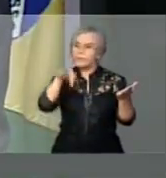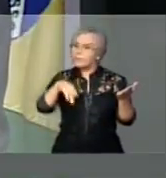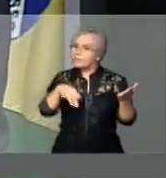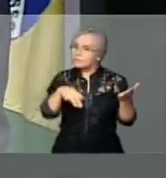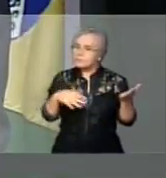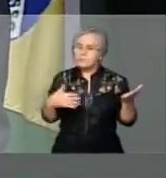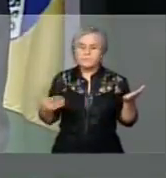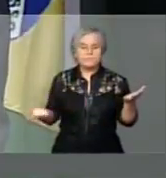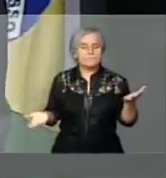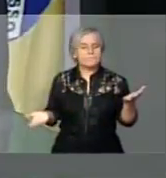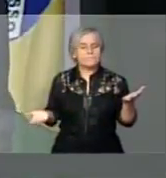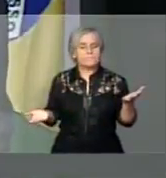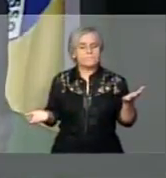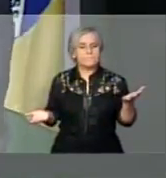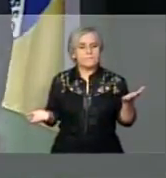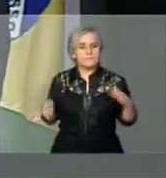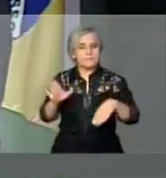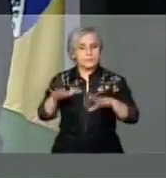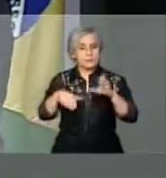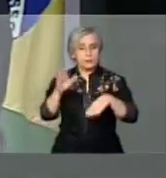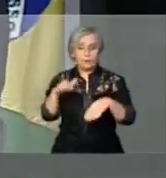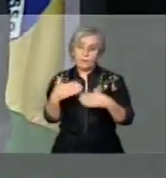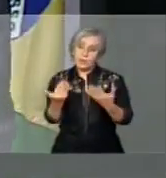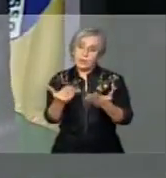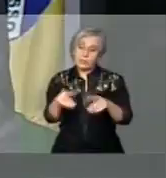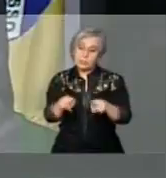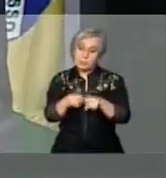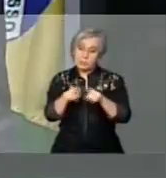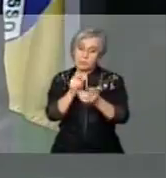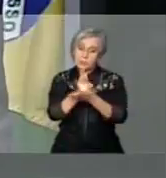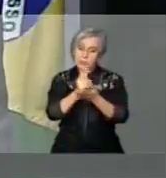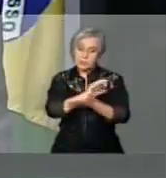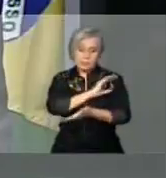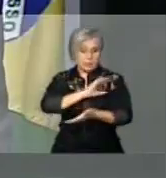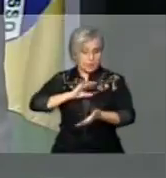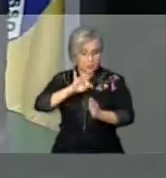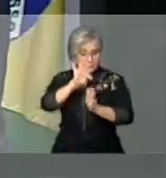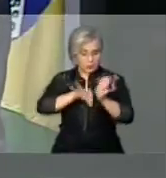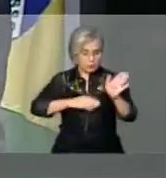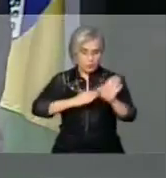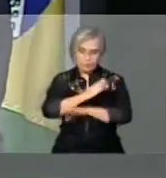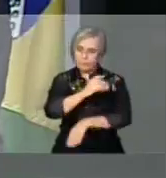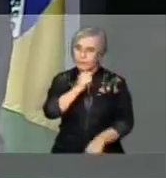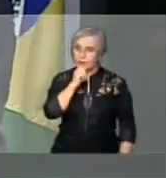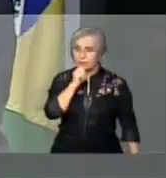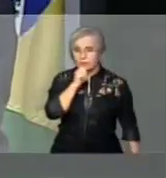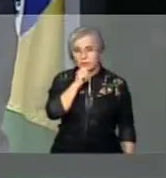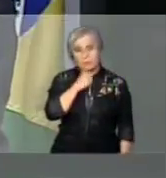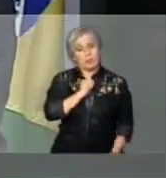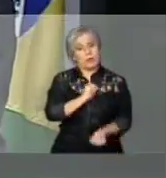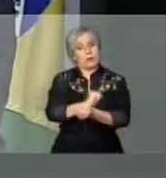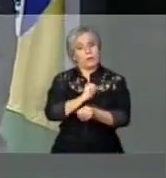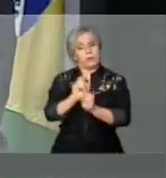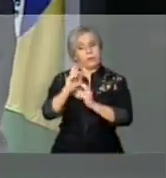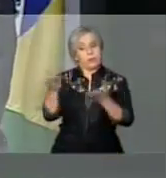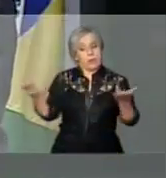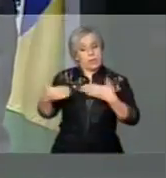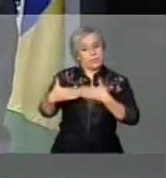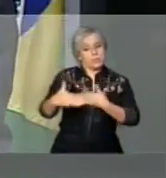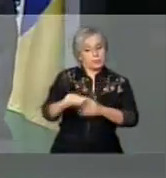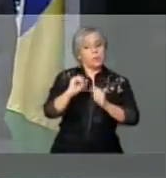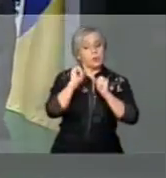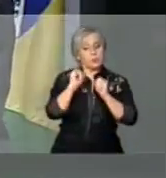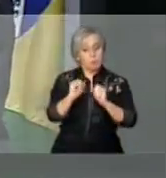nesta casa. Talvez na comissão mesmo não tenha ainda o texto aprovado. Eu espero que esta semana a gente